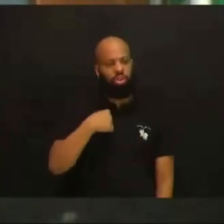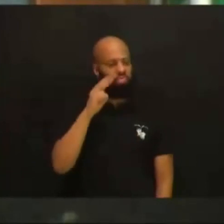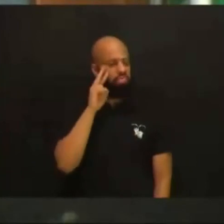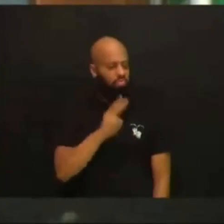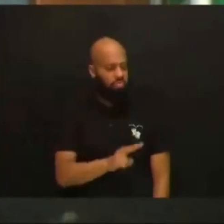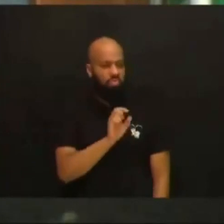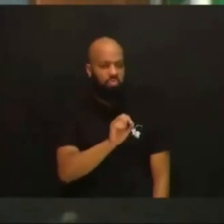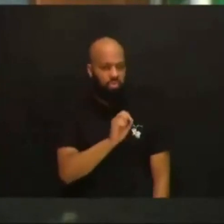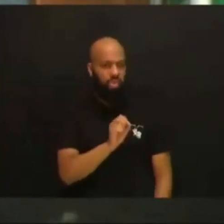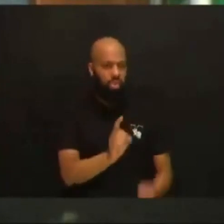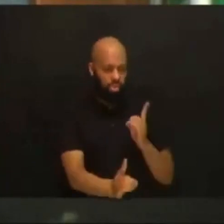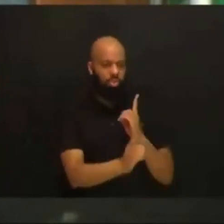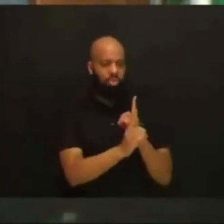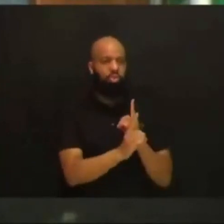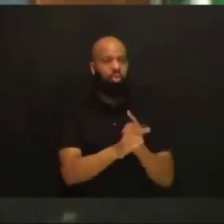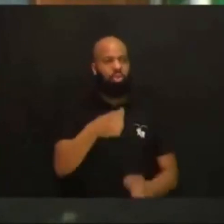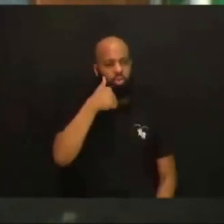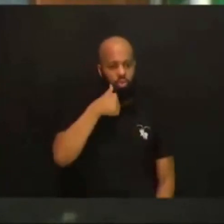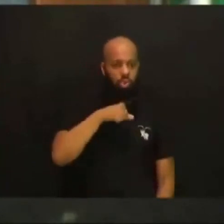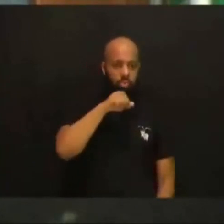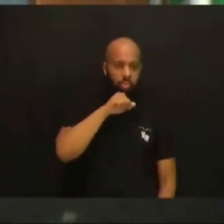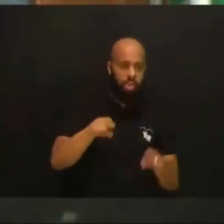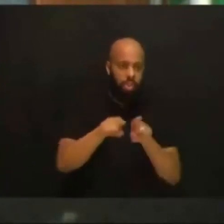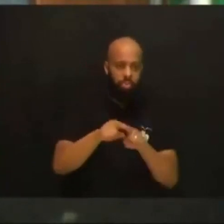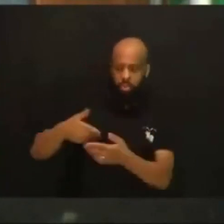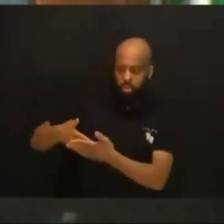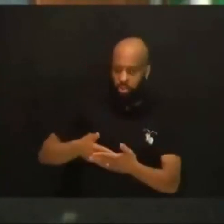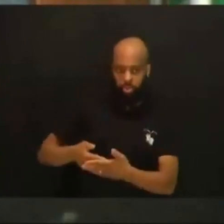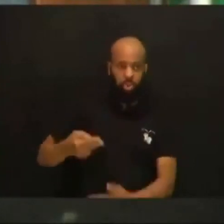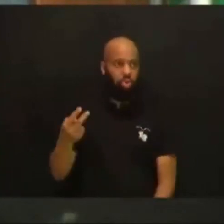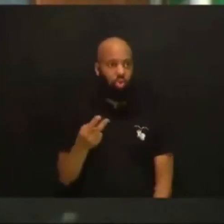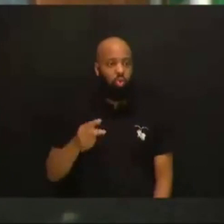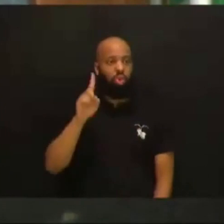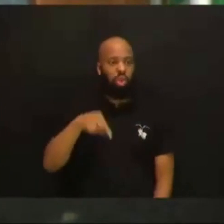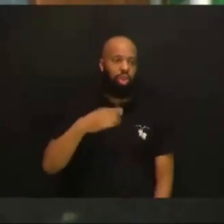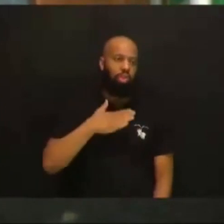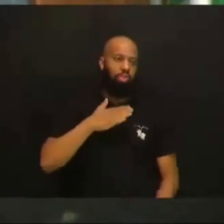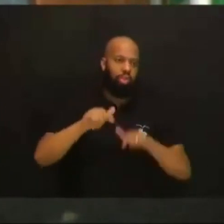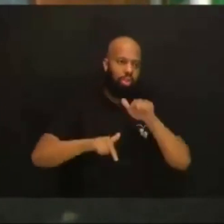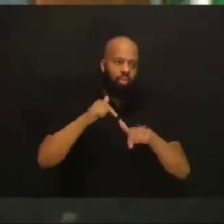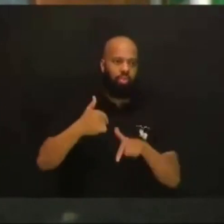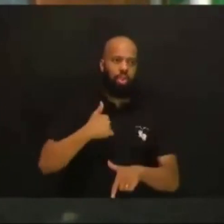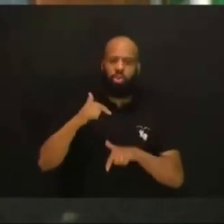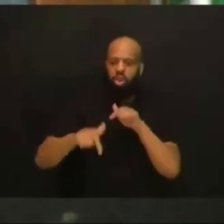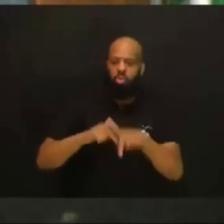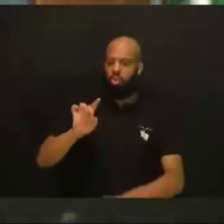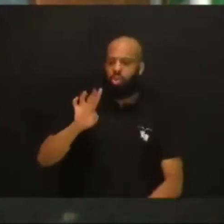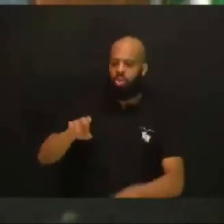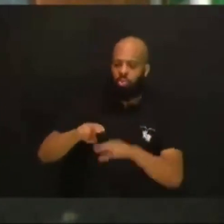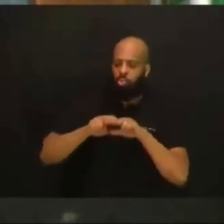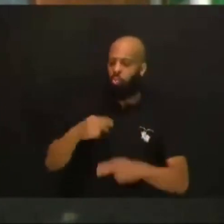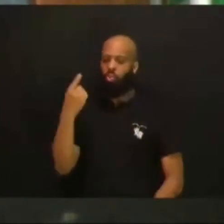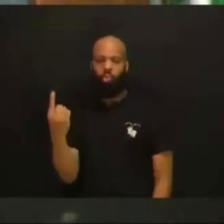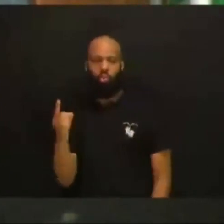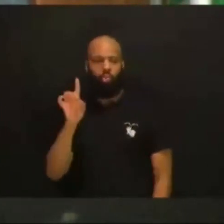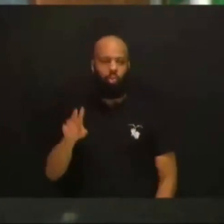com uma mãe e um bebê, e os dois são parte do meu trabalho. Eu não trabalho por uma mãe ou por